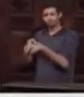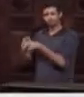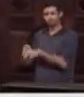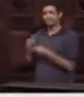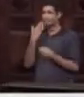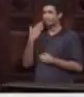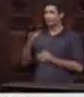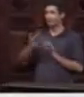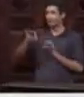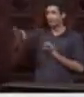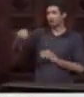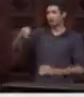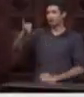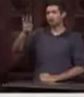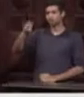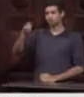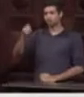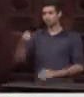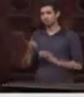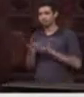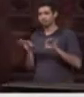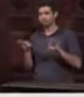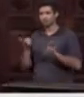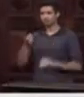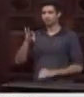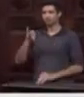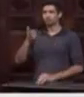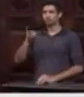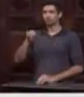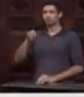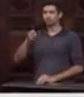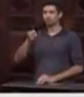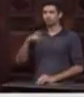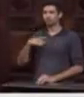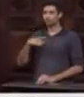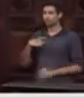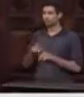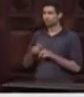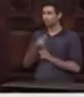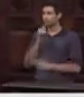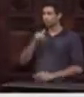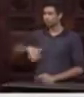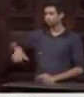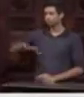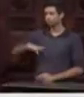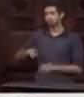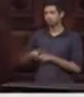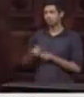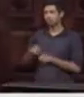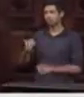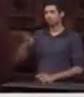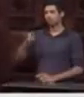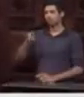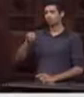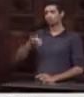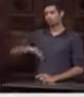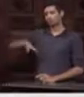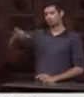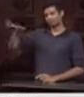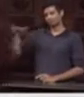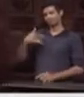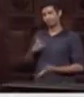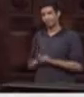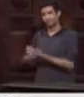norte, noroeste, Lagos e Norte Serrano, pela antiga capital do estado do Rio de Janeiro. Então, parabéns